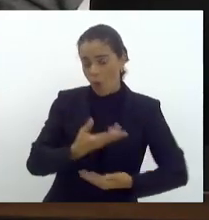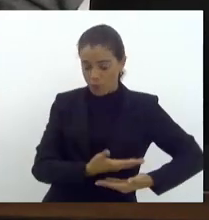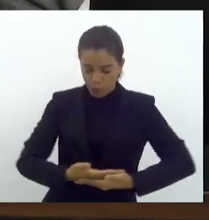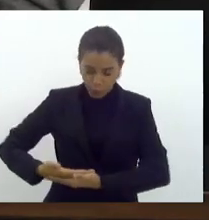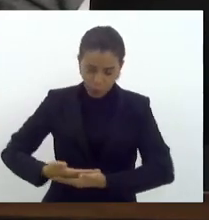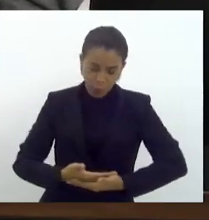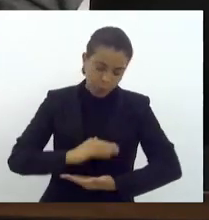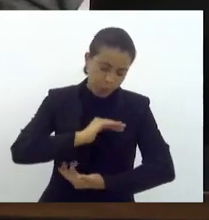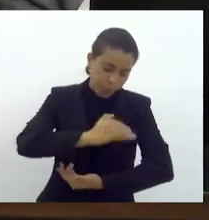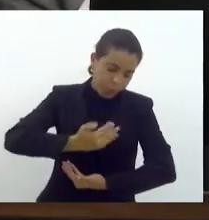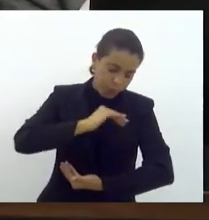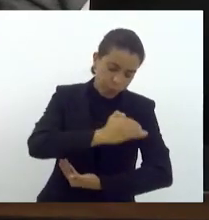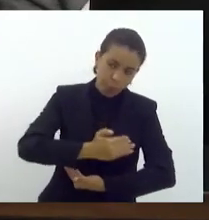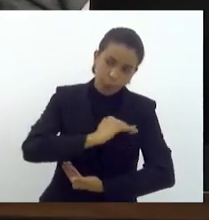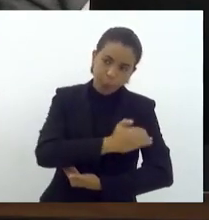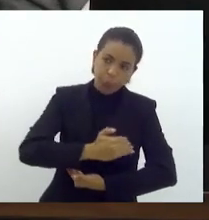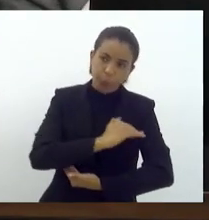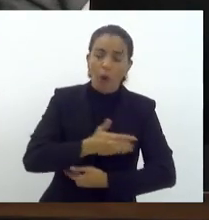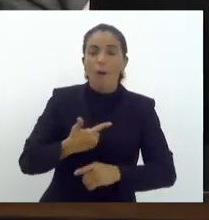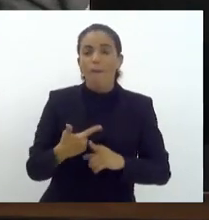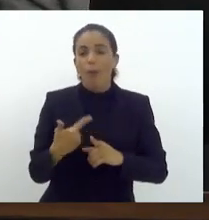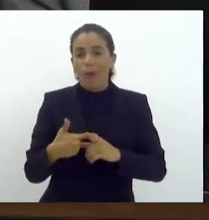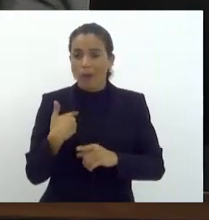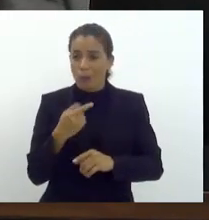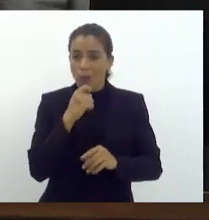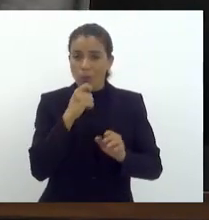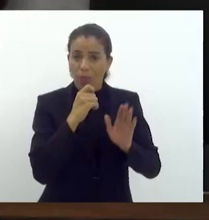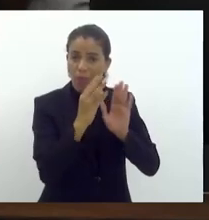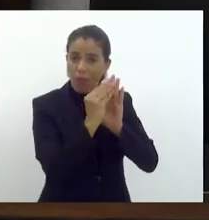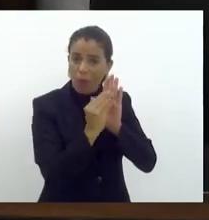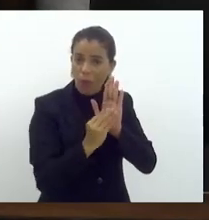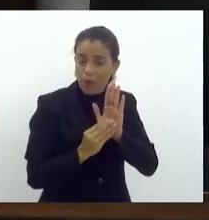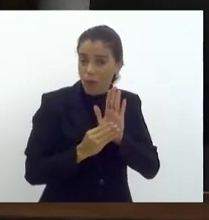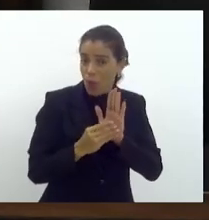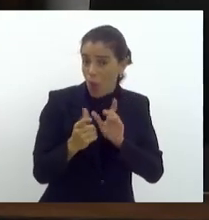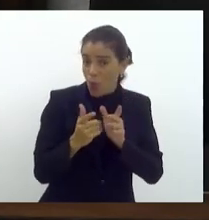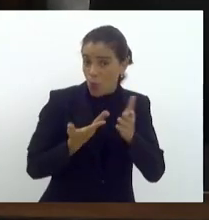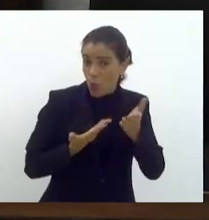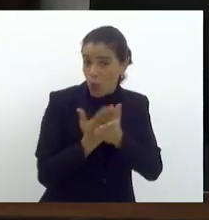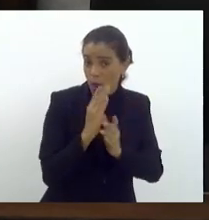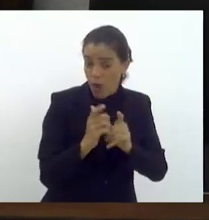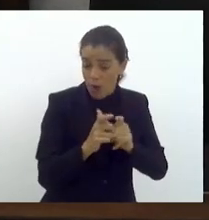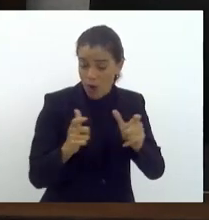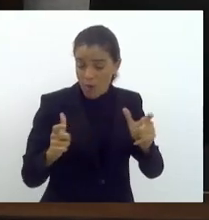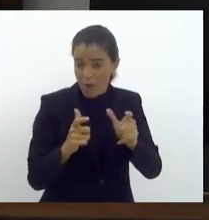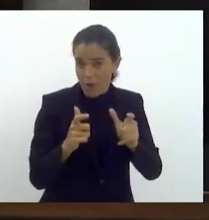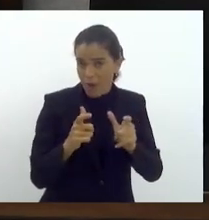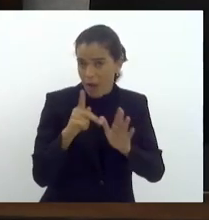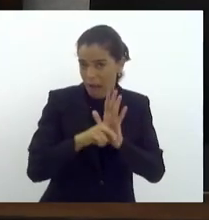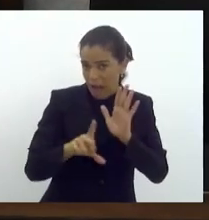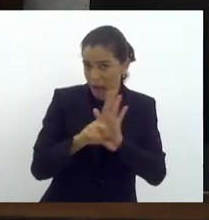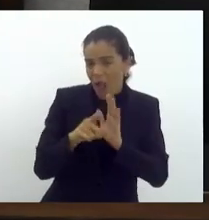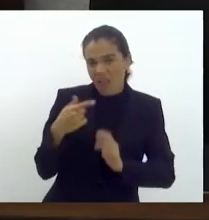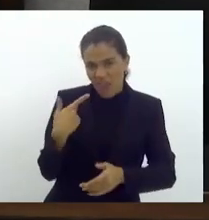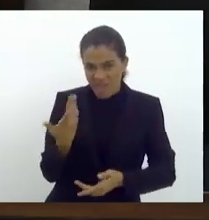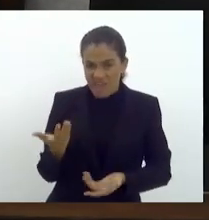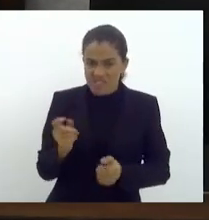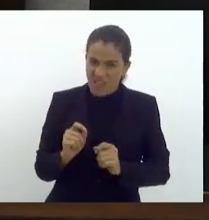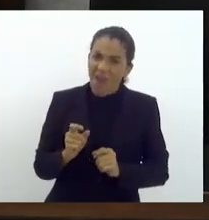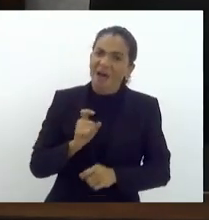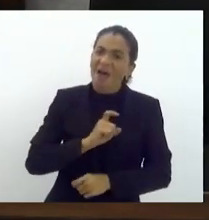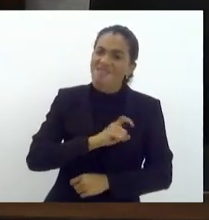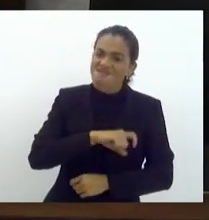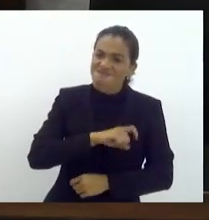mimada porque não tem sua matéria devidamente apreciado ou não ganha pela maioria que aí tem que fazer um carnaval aqui na casa não tem problema